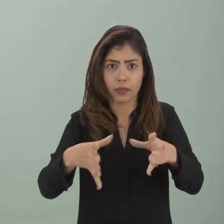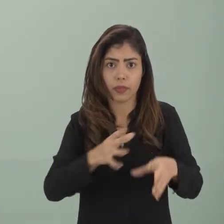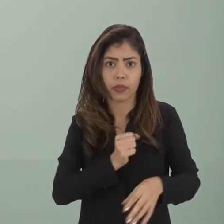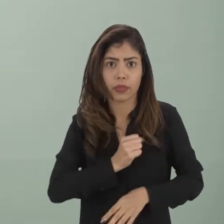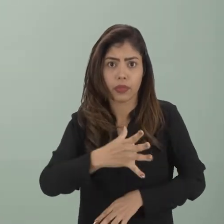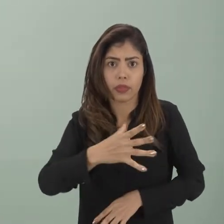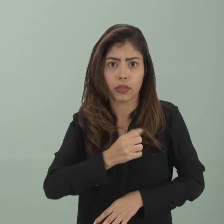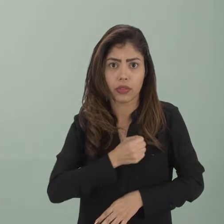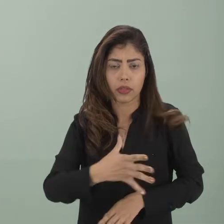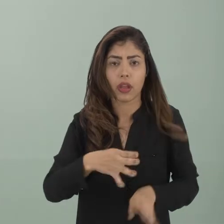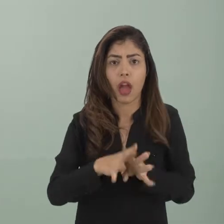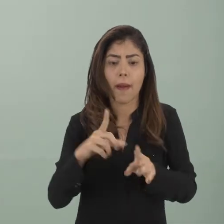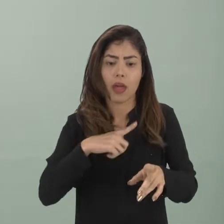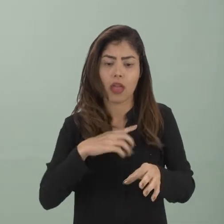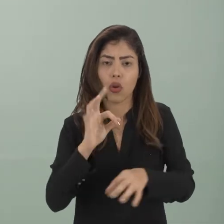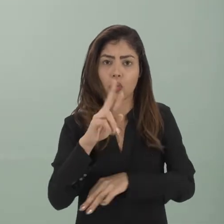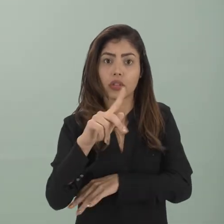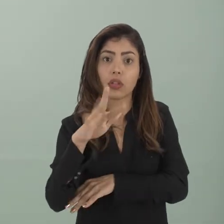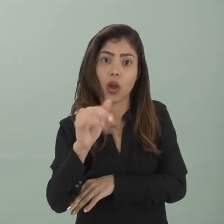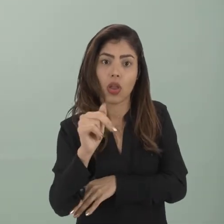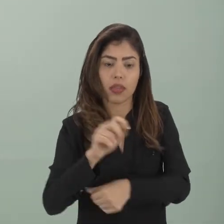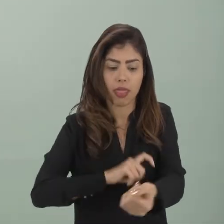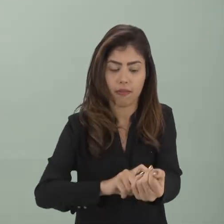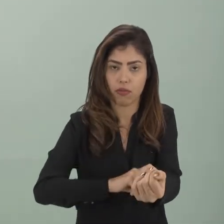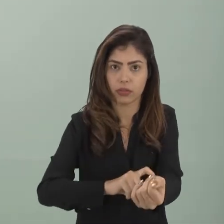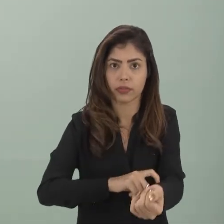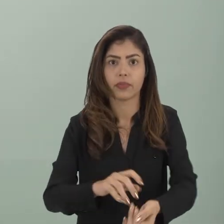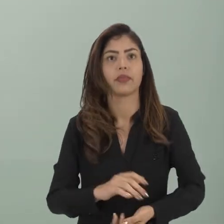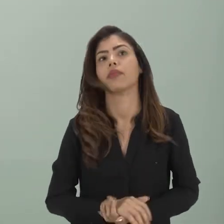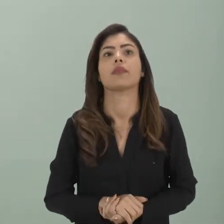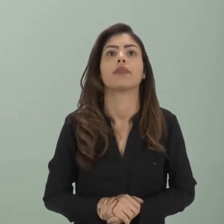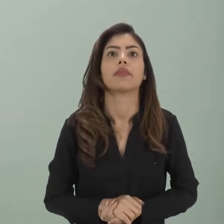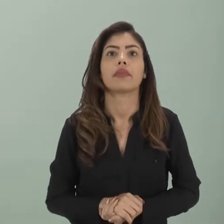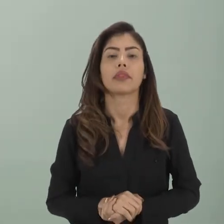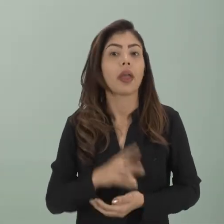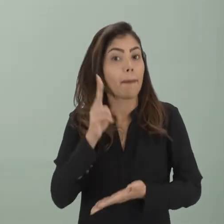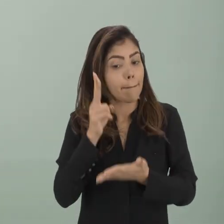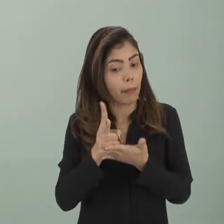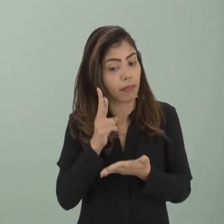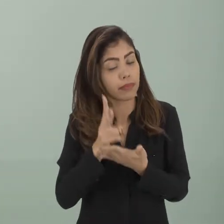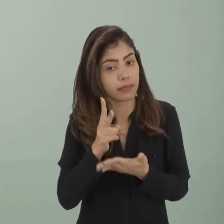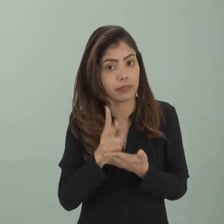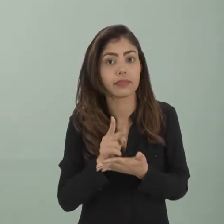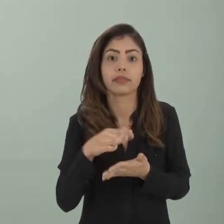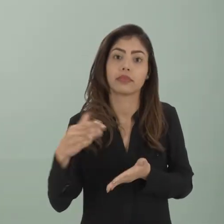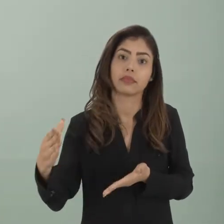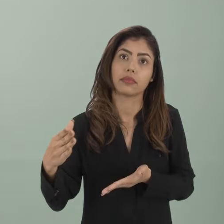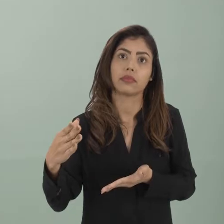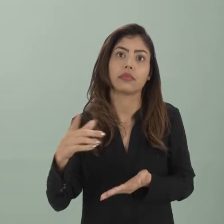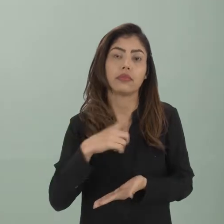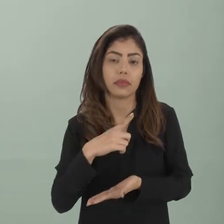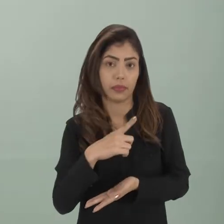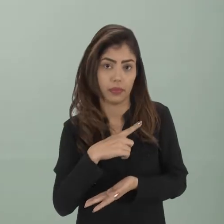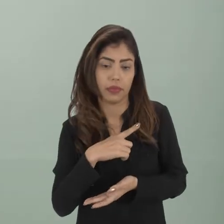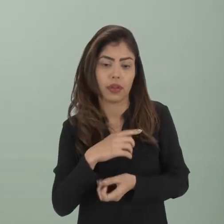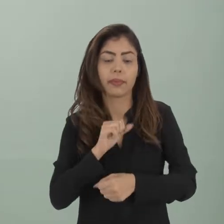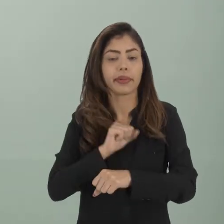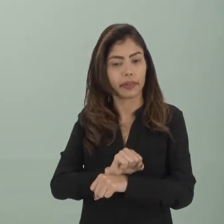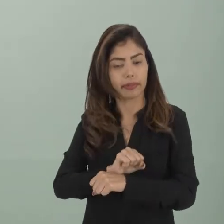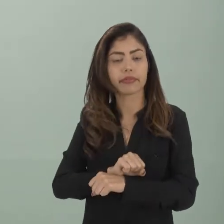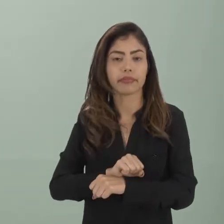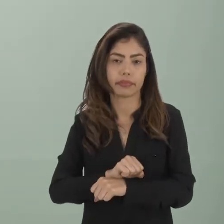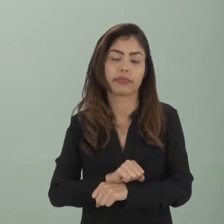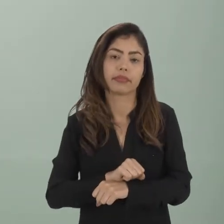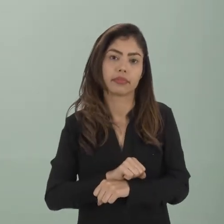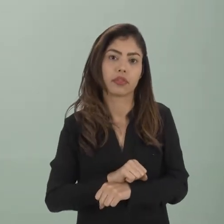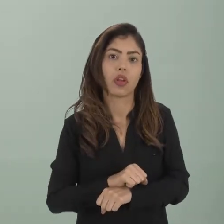ritmicamente por conta de controles nervosos. Mesmo quando estamos em repouso, o